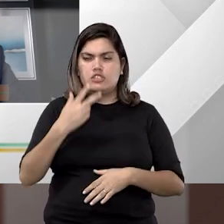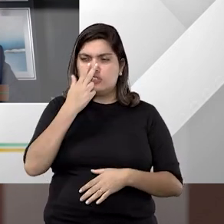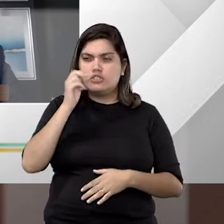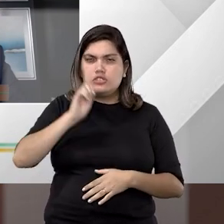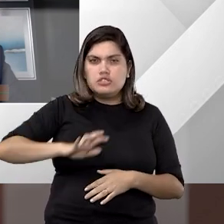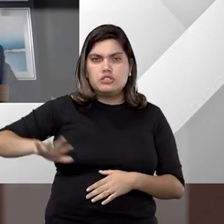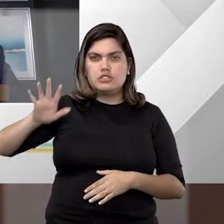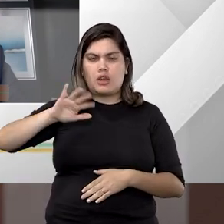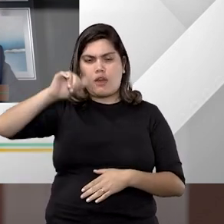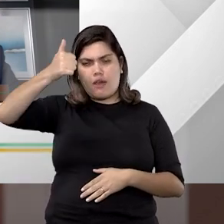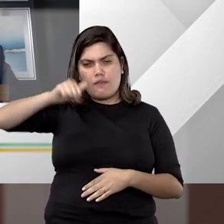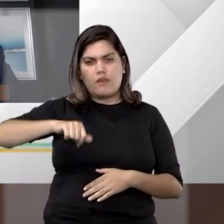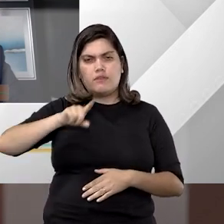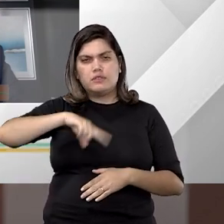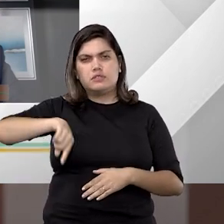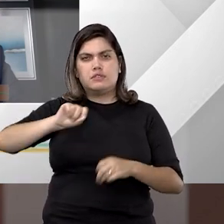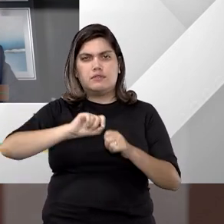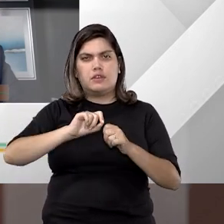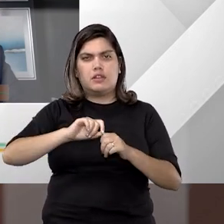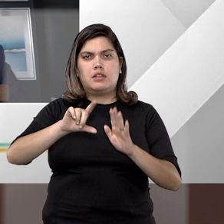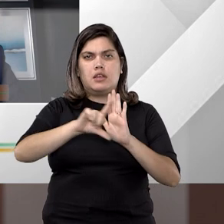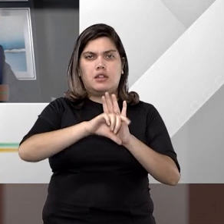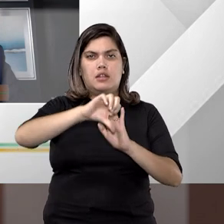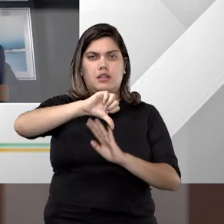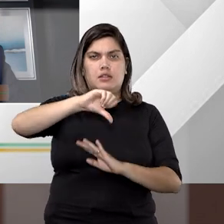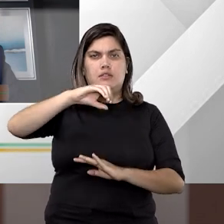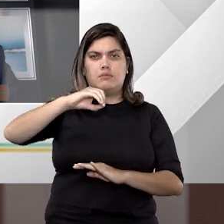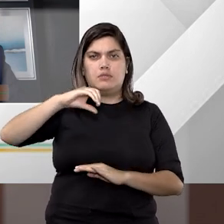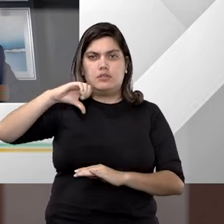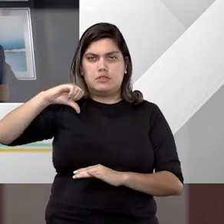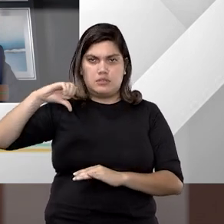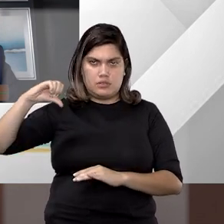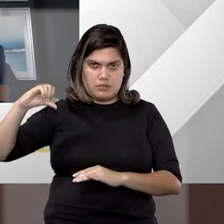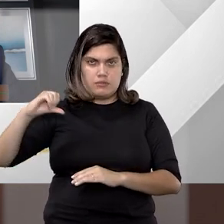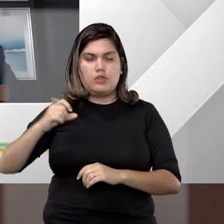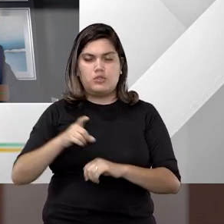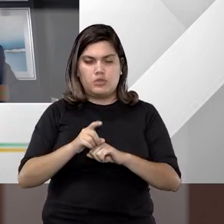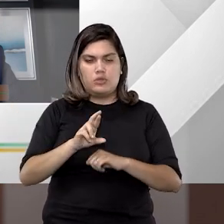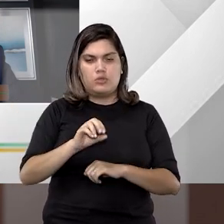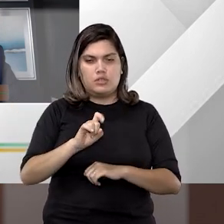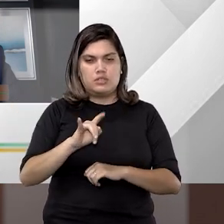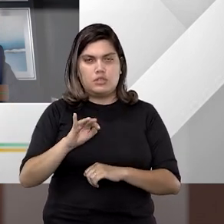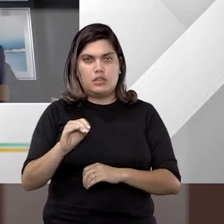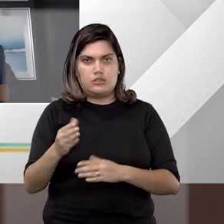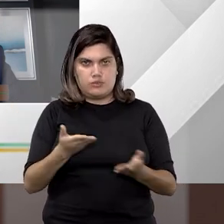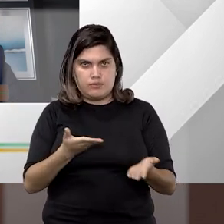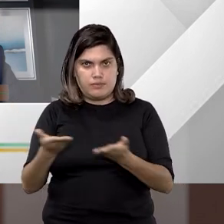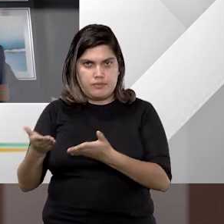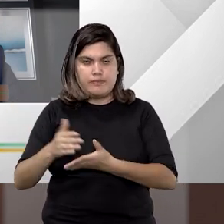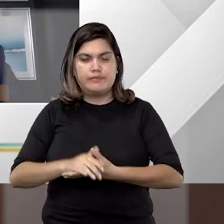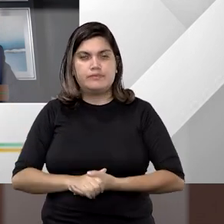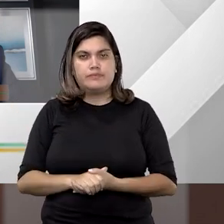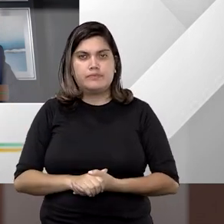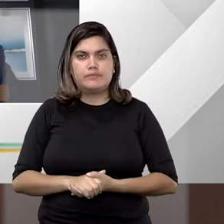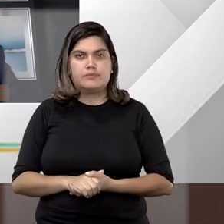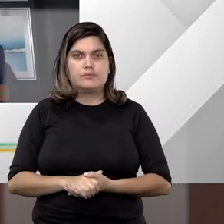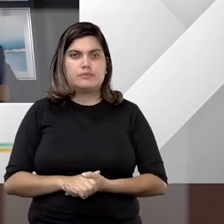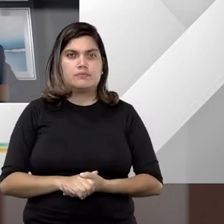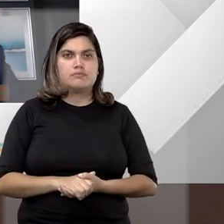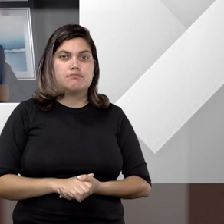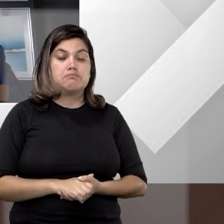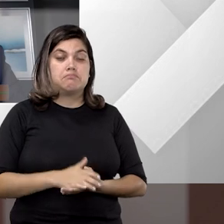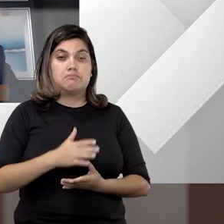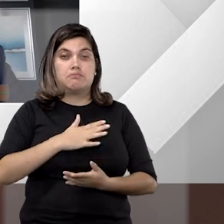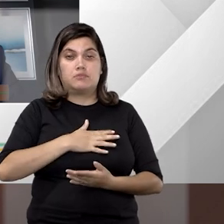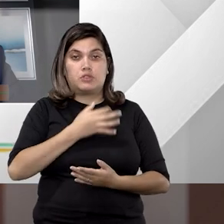ambos de uma forma geral né que avaliações vocês fazem da Lei 9.099 Doutor Sérgio por favor pode começar